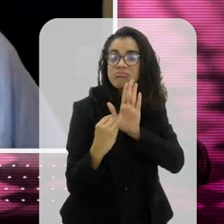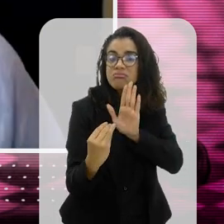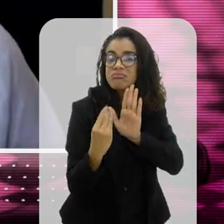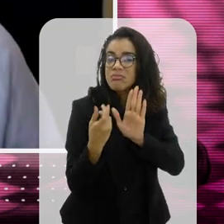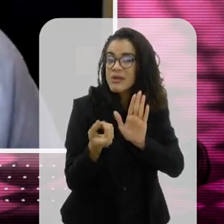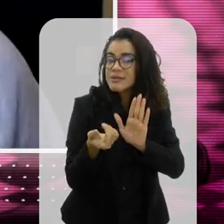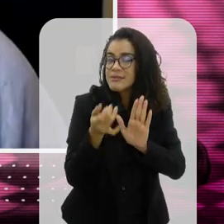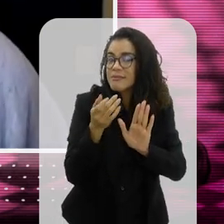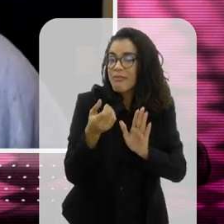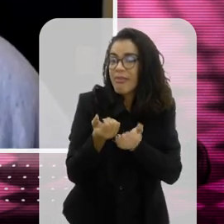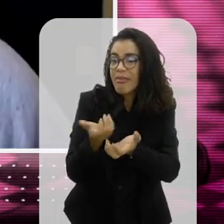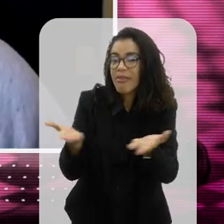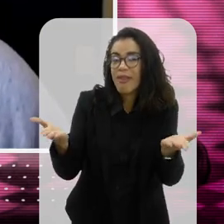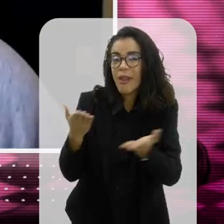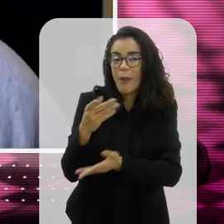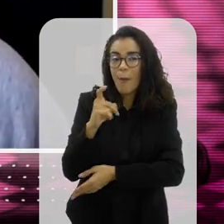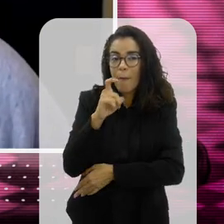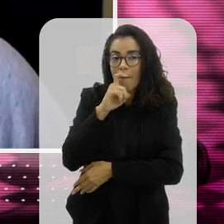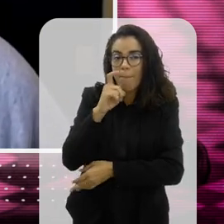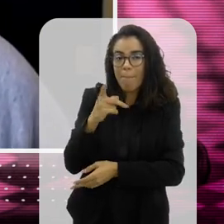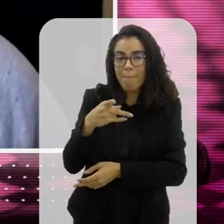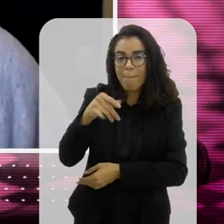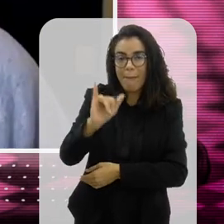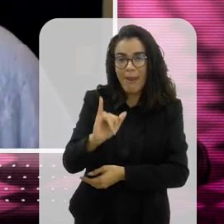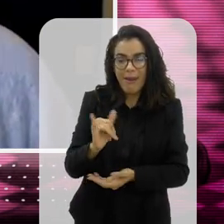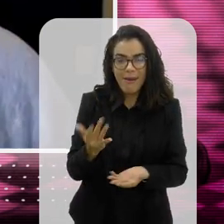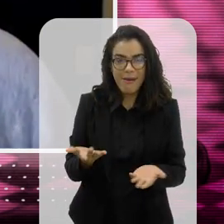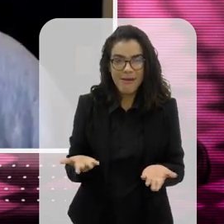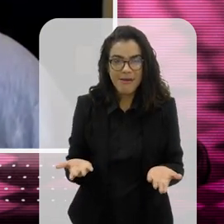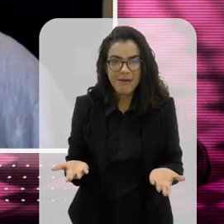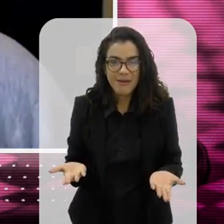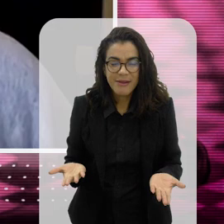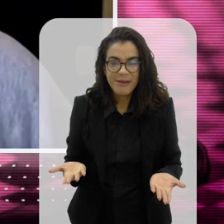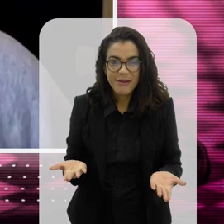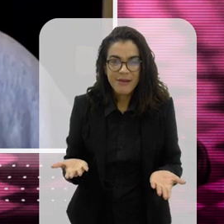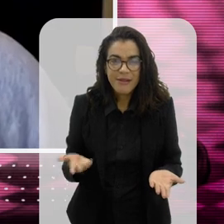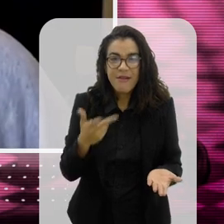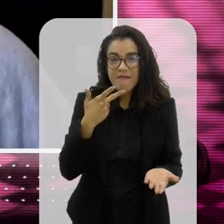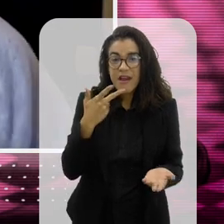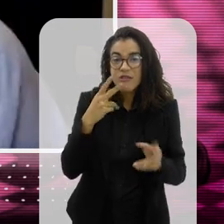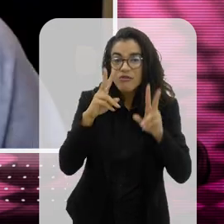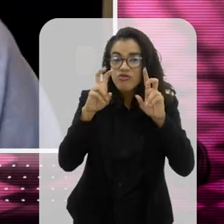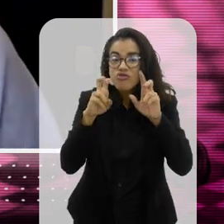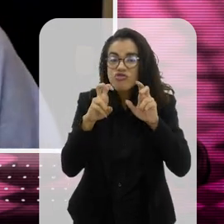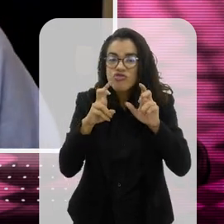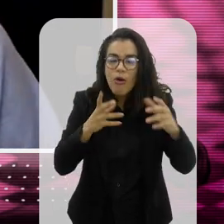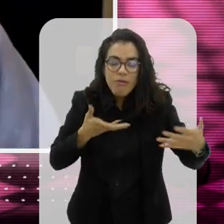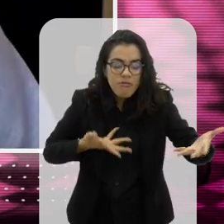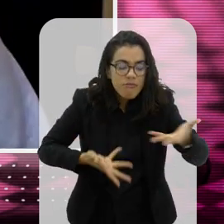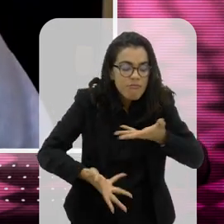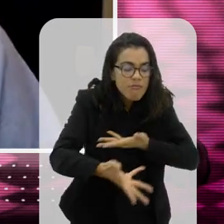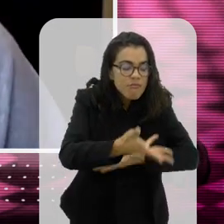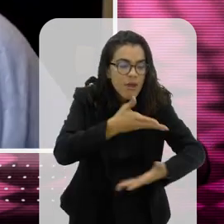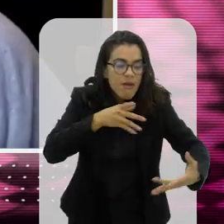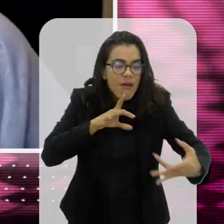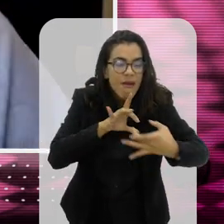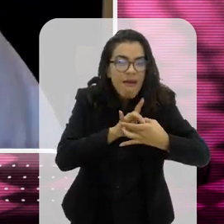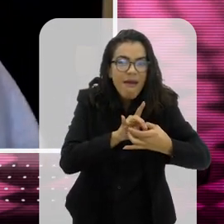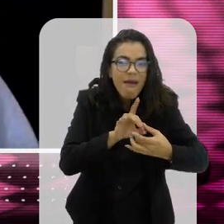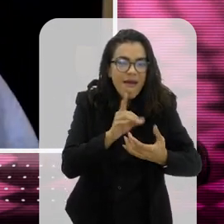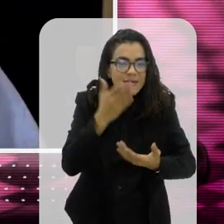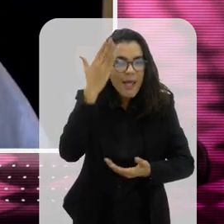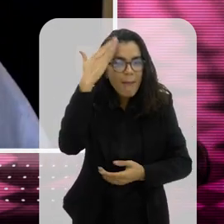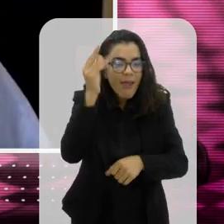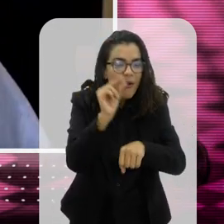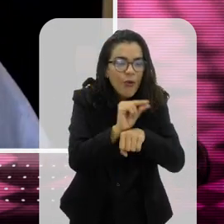que exemplo você está dando para os teus funcionários pais para tirarem esse benefício, né? E a gente está falando sobre criar um vínculo com a criança,